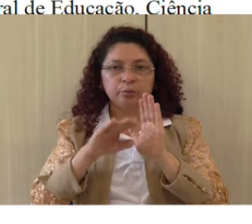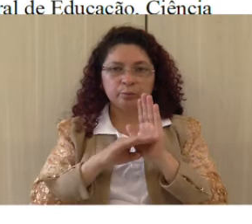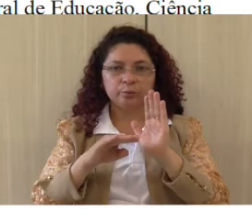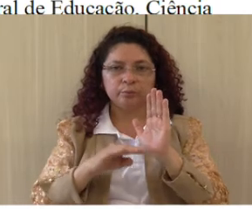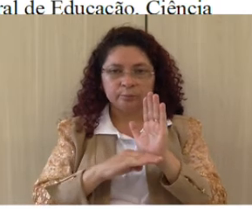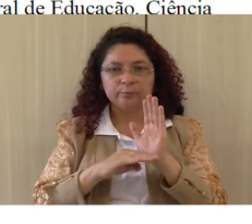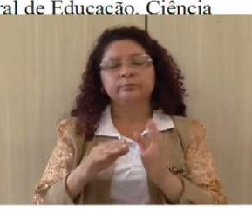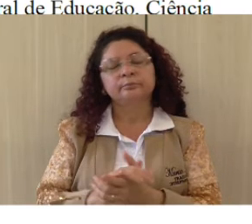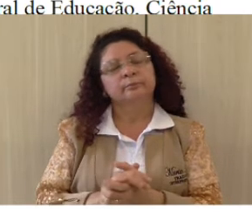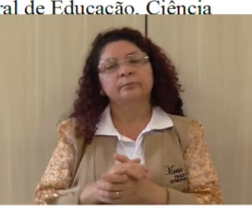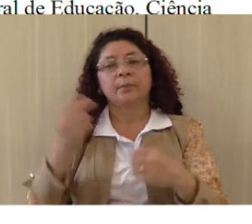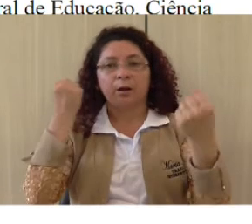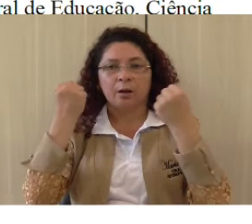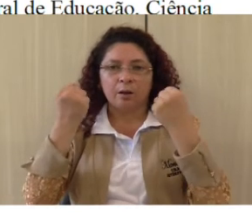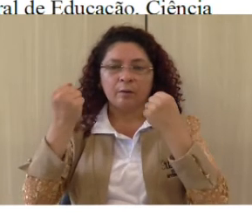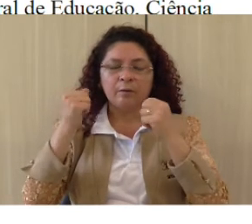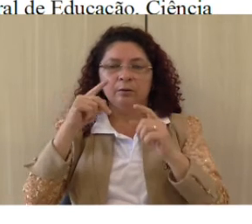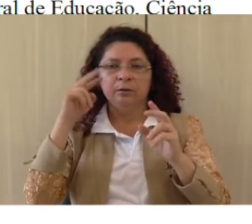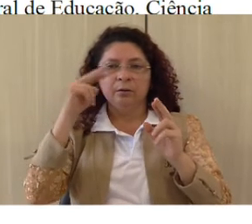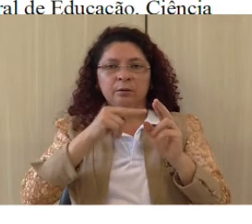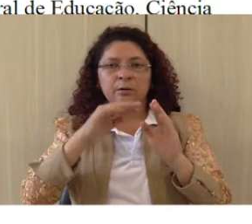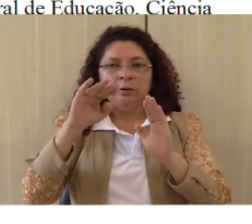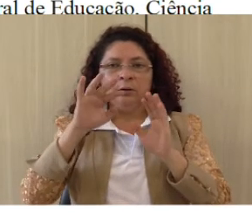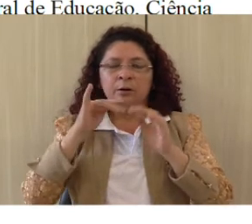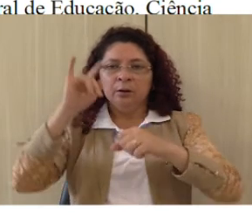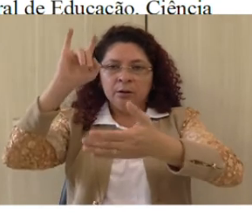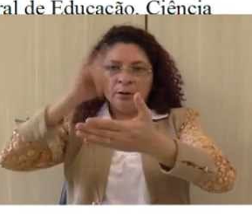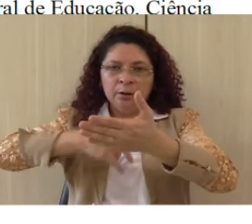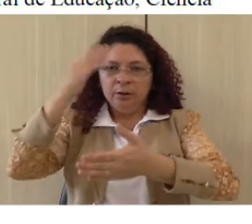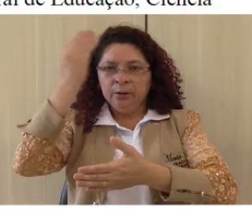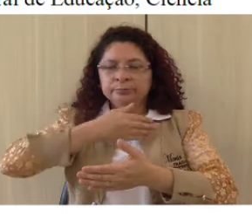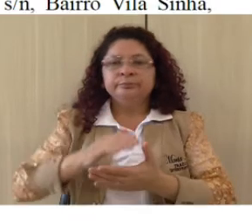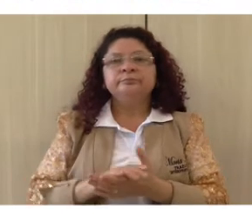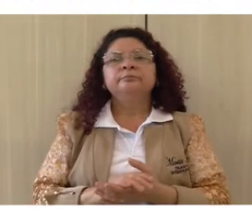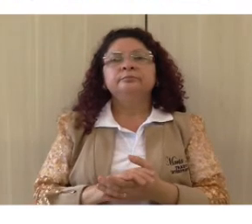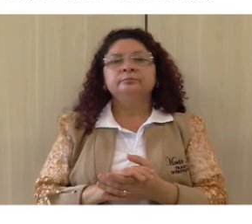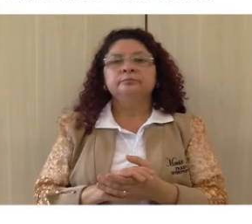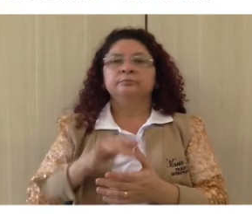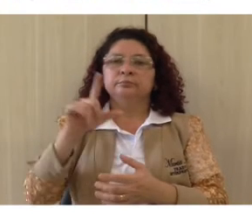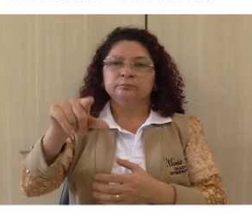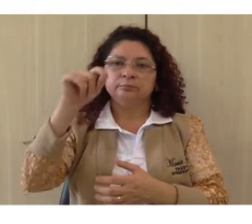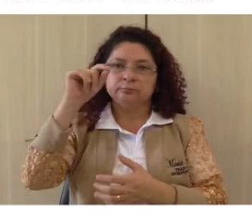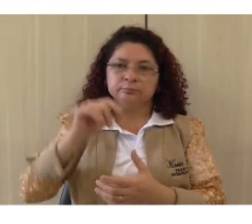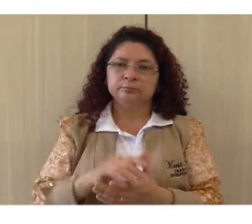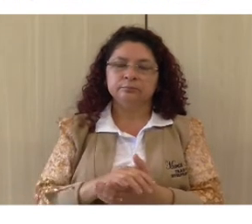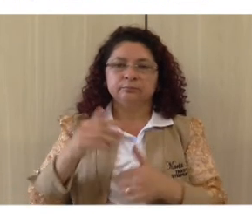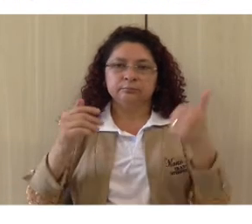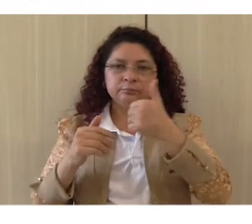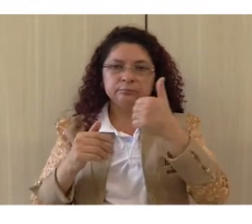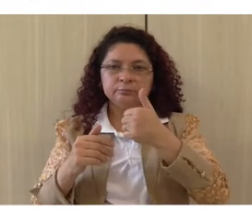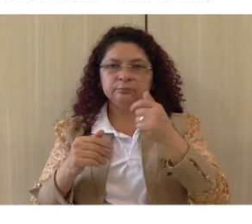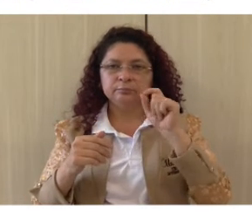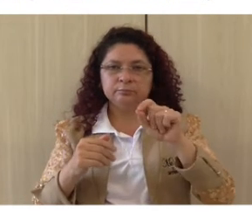A comissão avaliará o recurso e emitirá parecer, conforme estabelecido no cronograma de seleção. Item